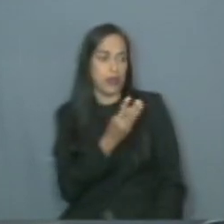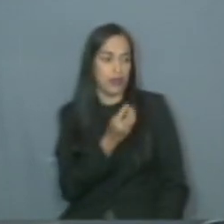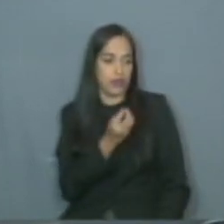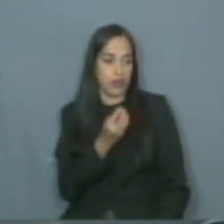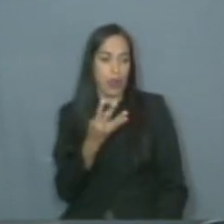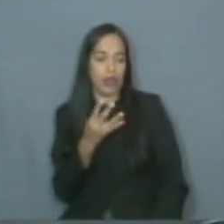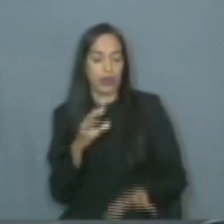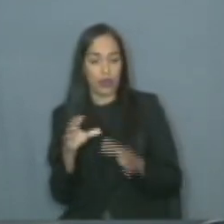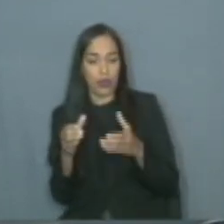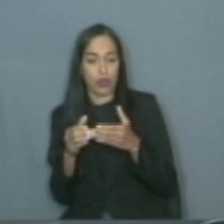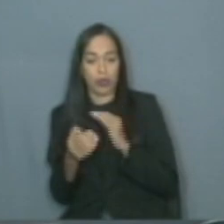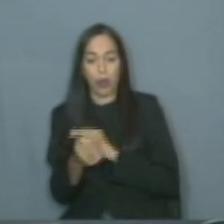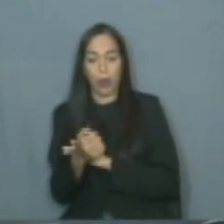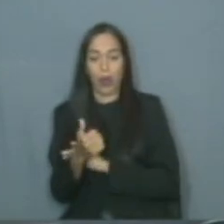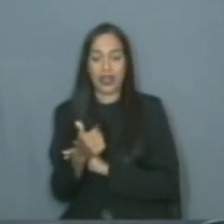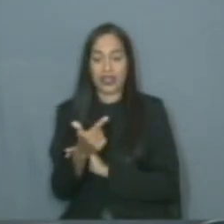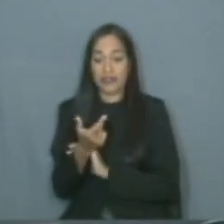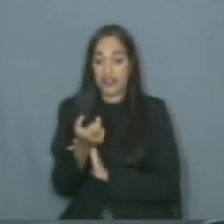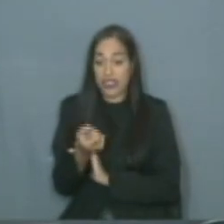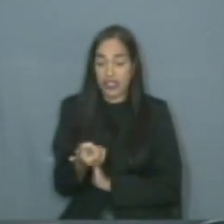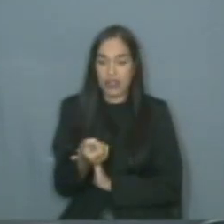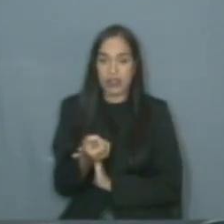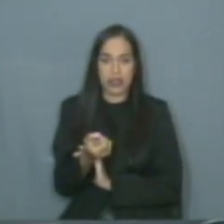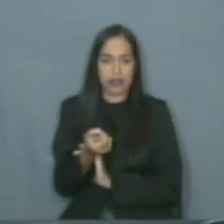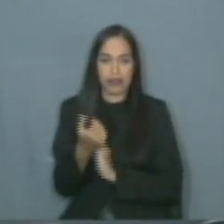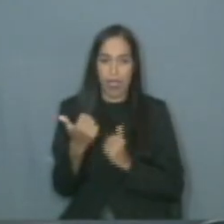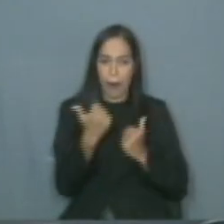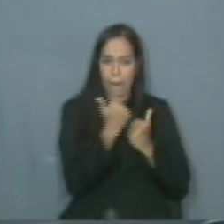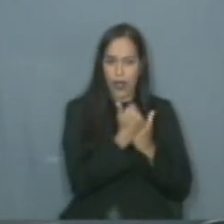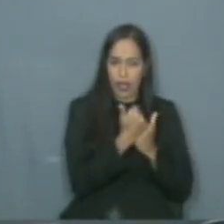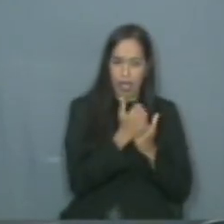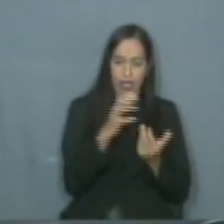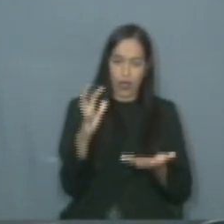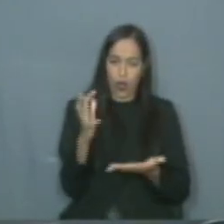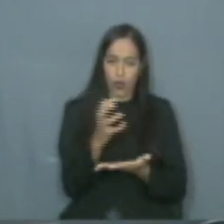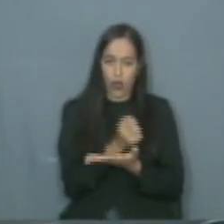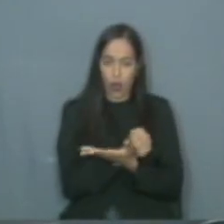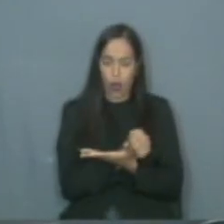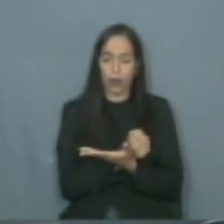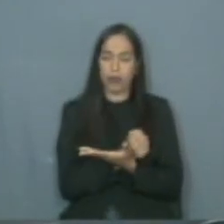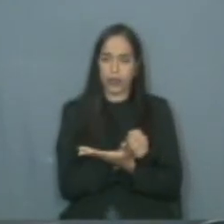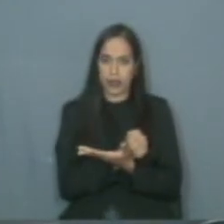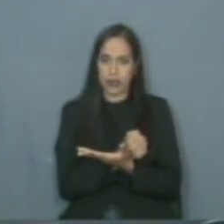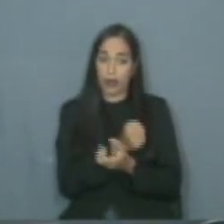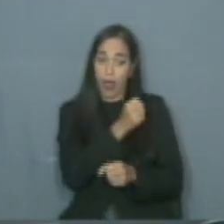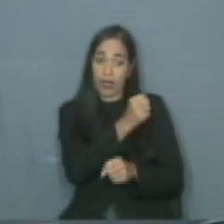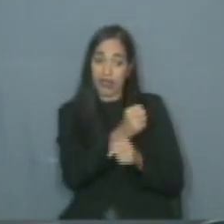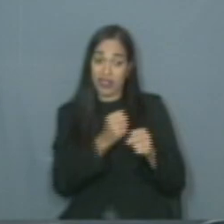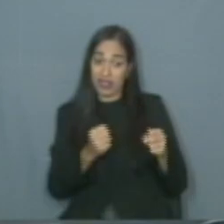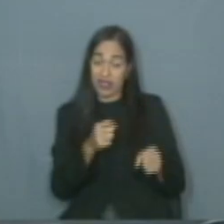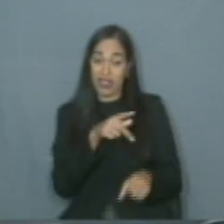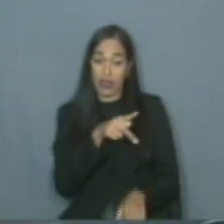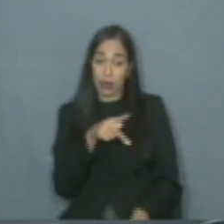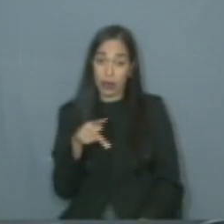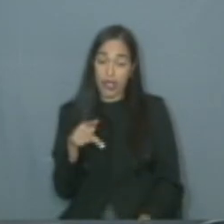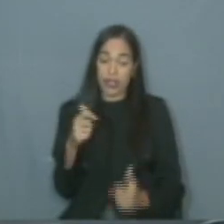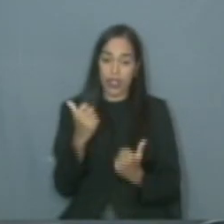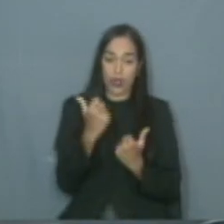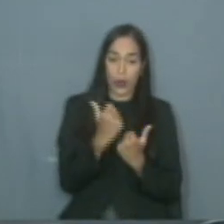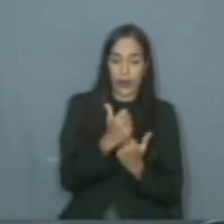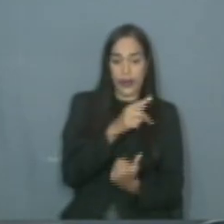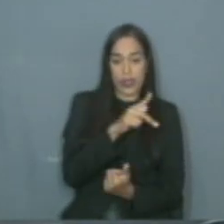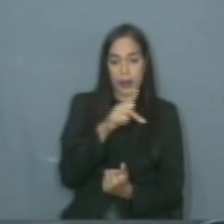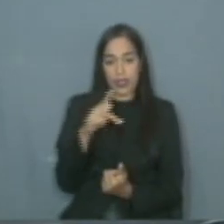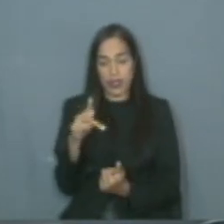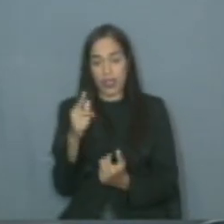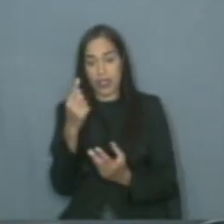quase 20, que manifestaram-se a favor de um golpe, inclusive prevendo o assassinato do presidente, do vice-presidente